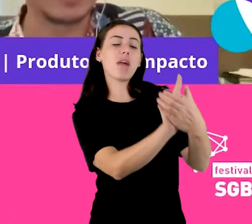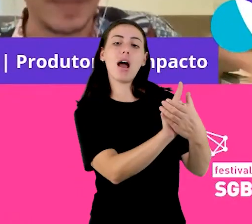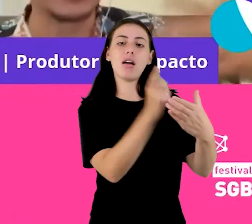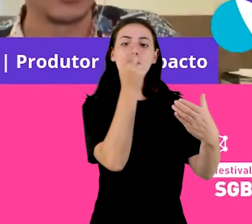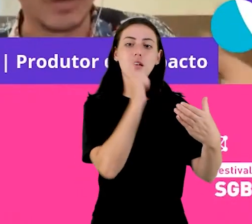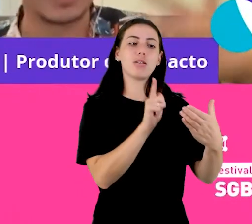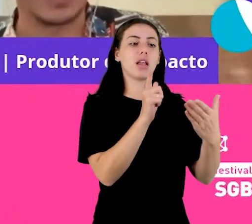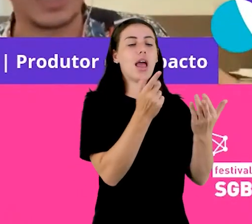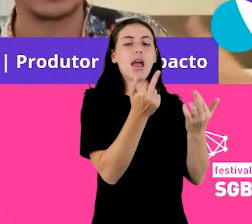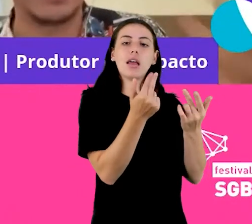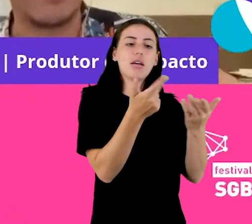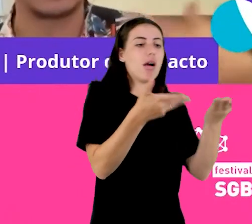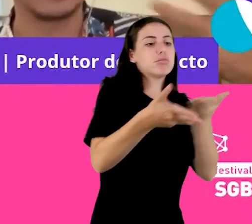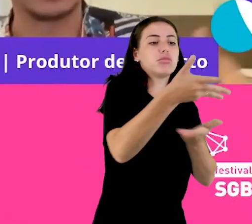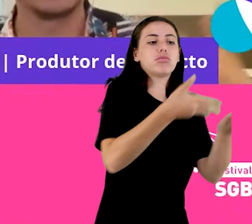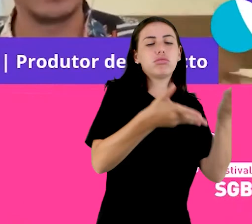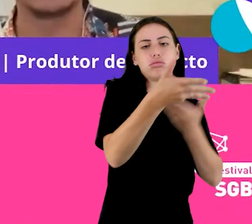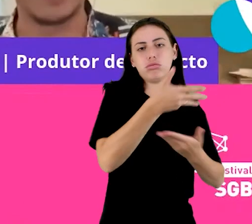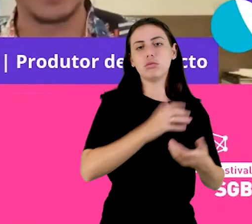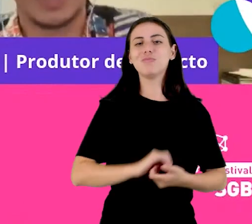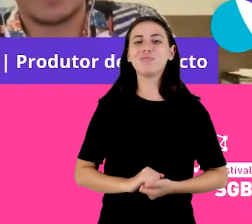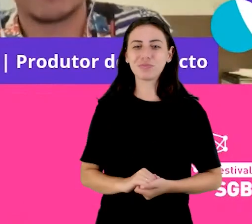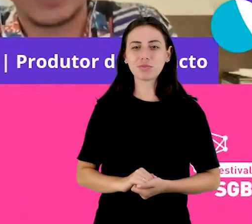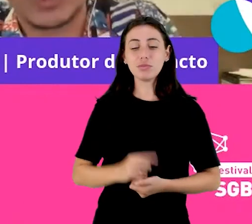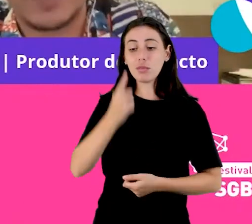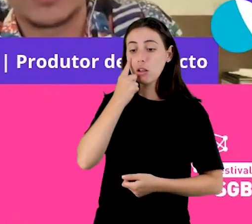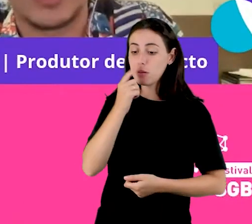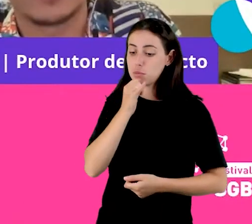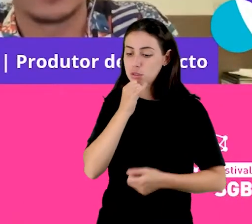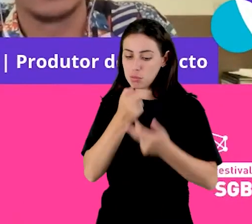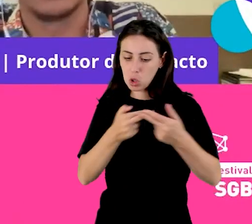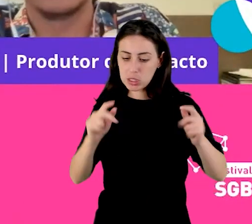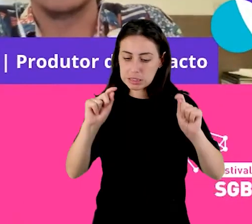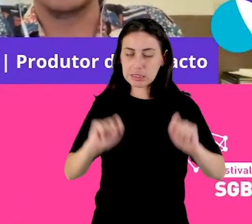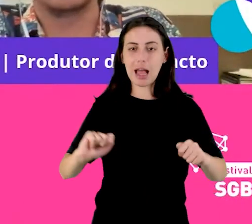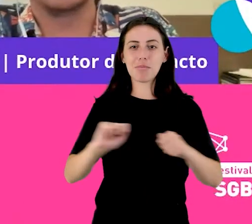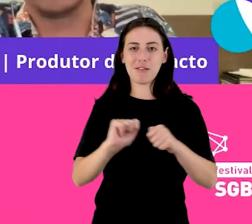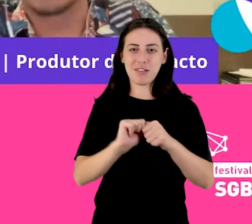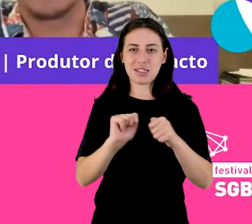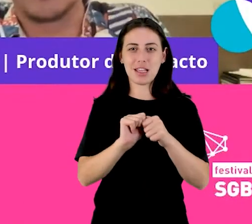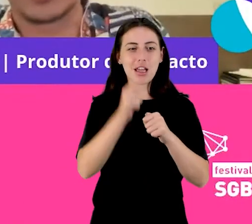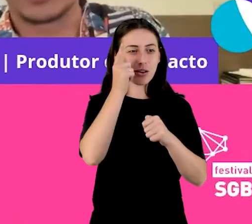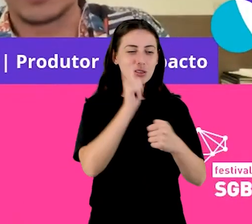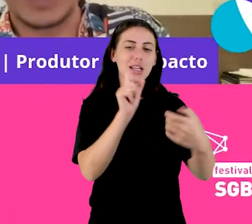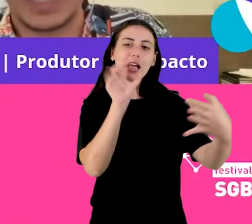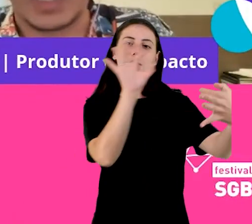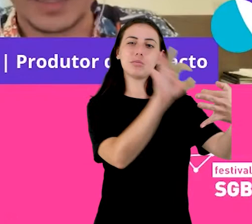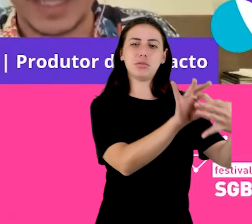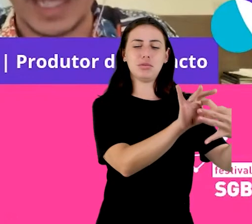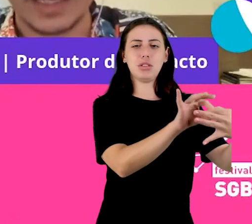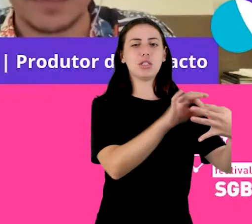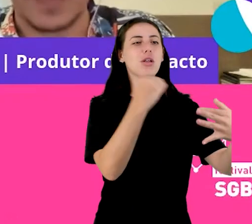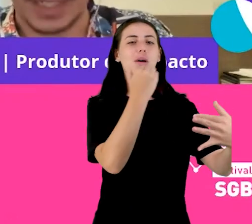essas conversas também ajudam, né, a levar esse tema até para justamente os jovens, né? E uma coisa muito importante, você não precisa ser